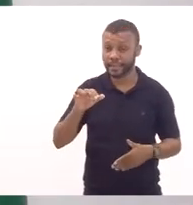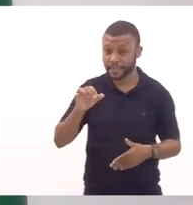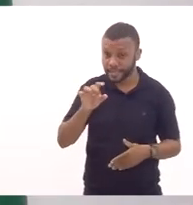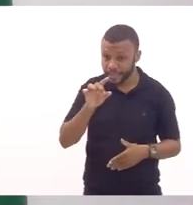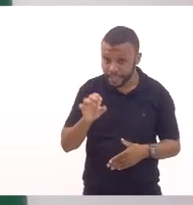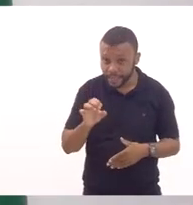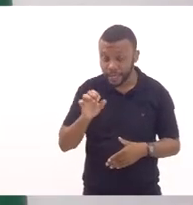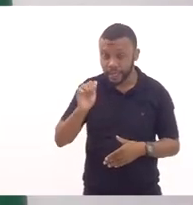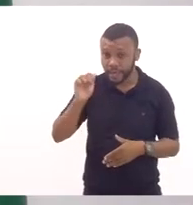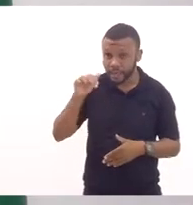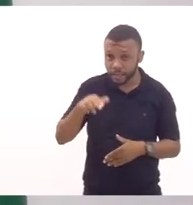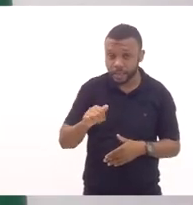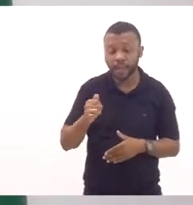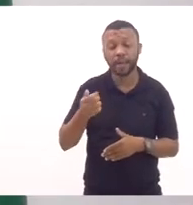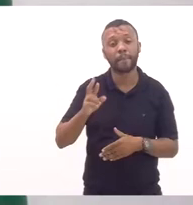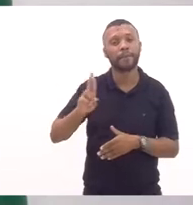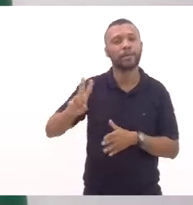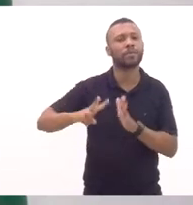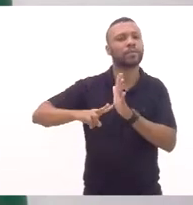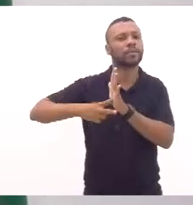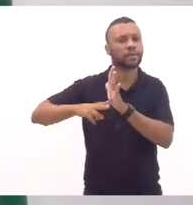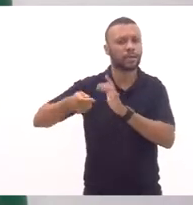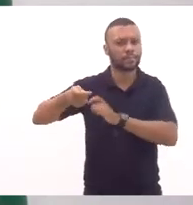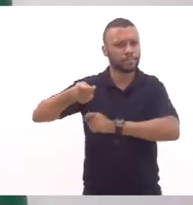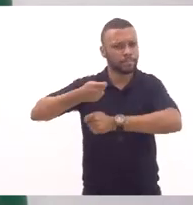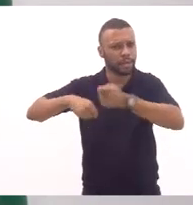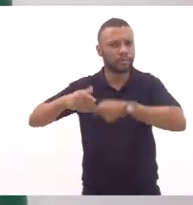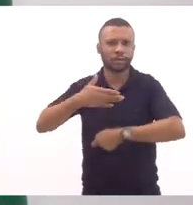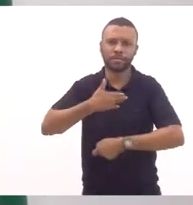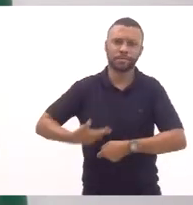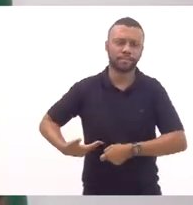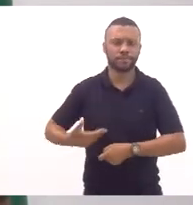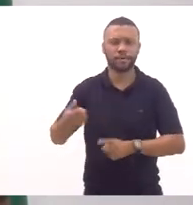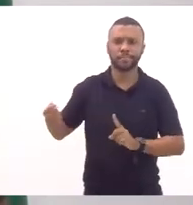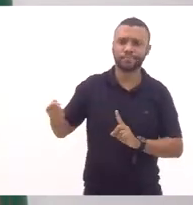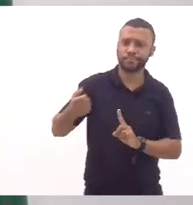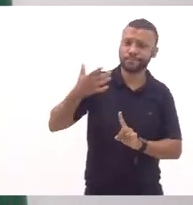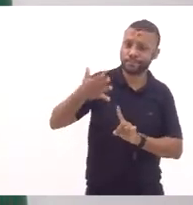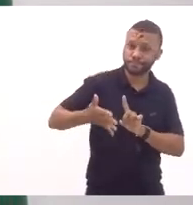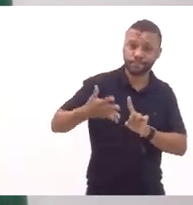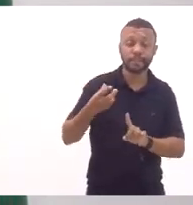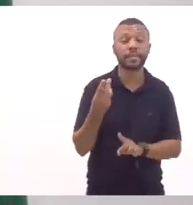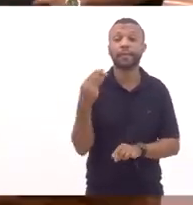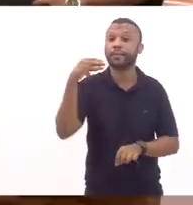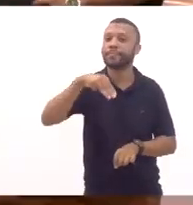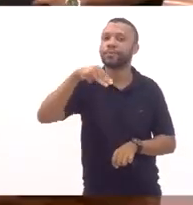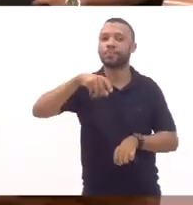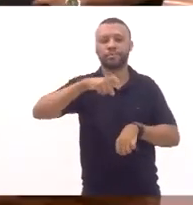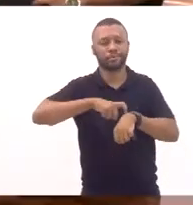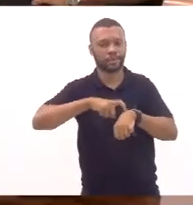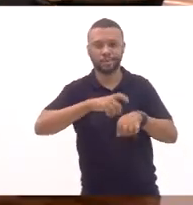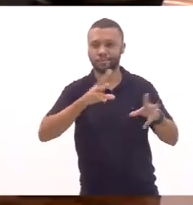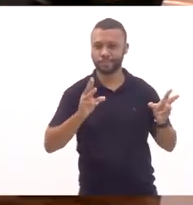de Movimentação de Mercadoria do Estado, para fazer uso da palavra por 3 minutos.